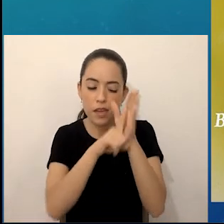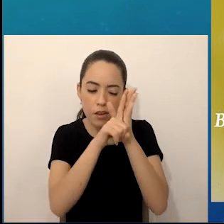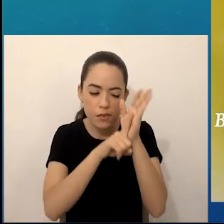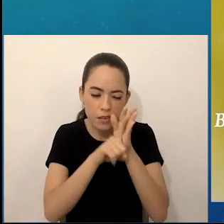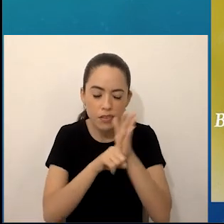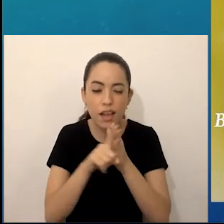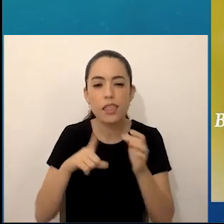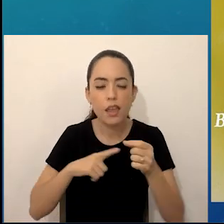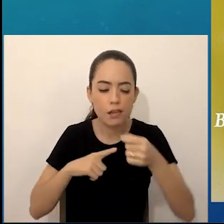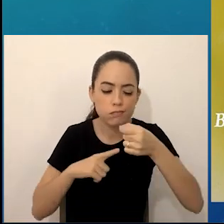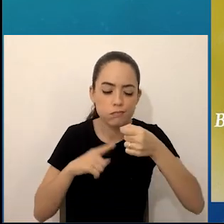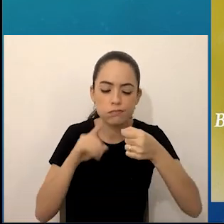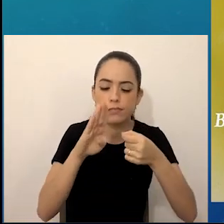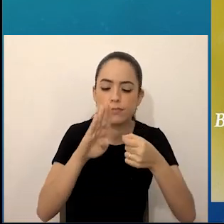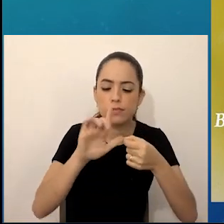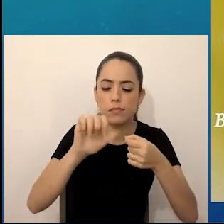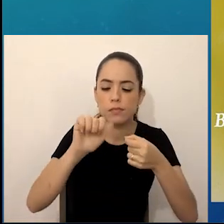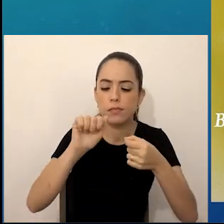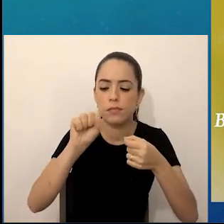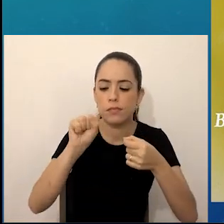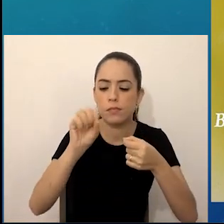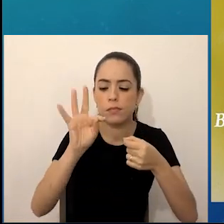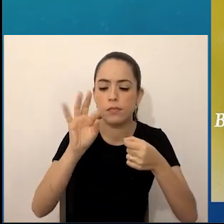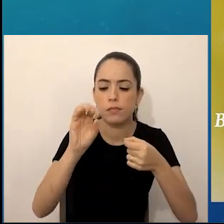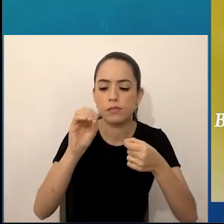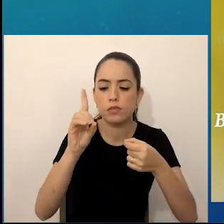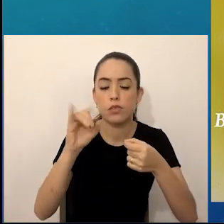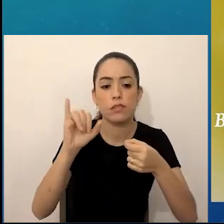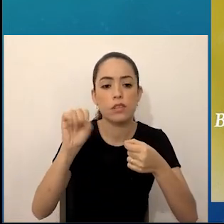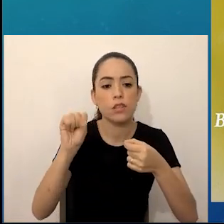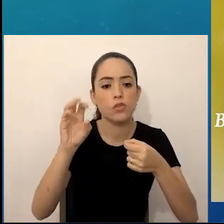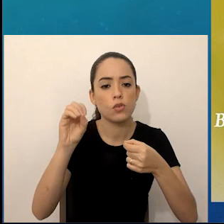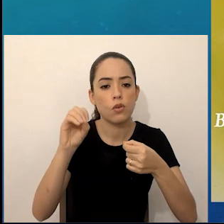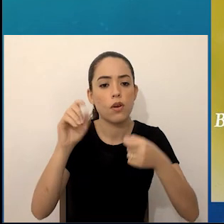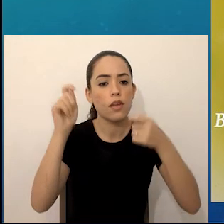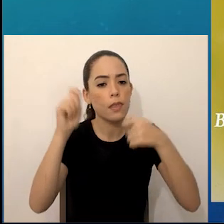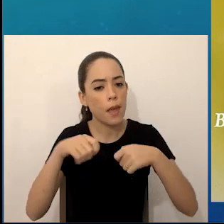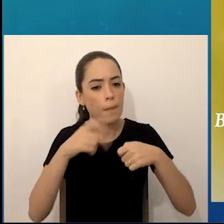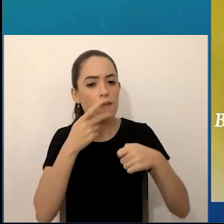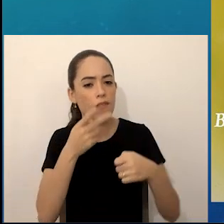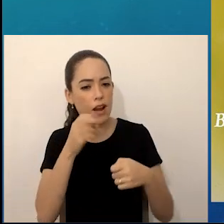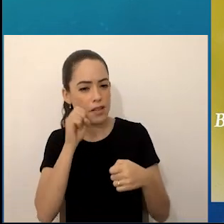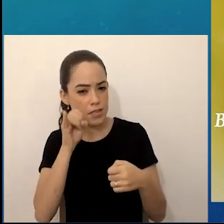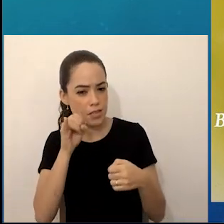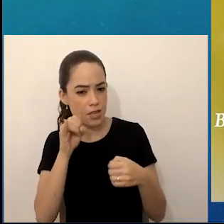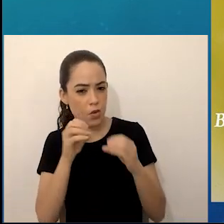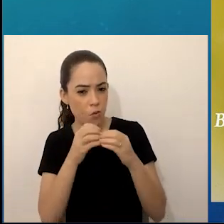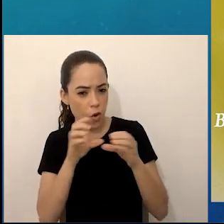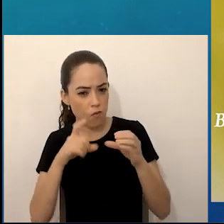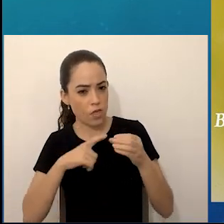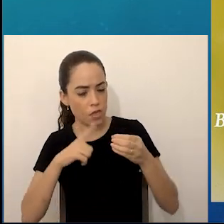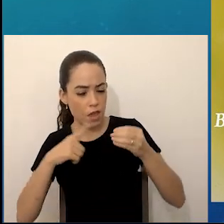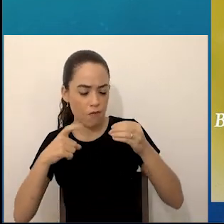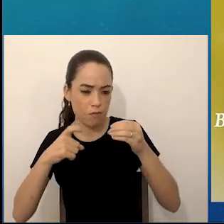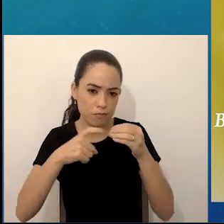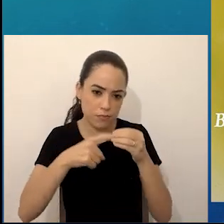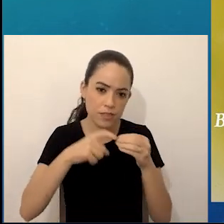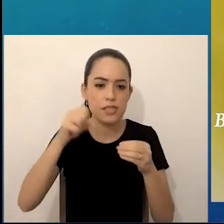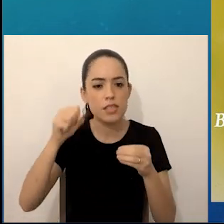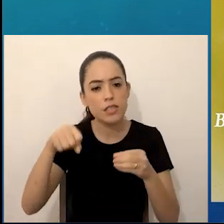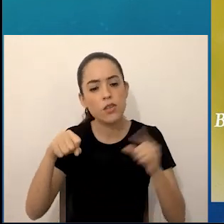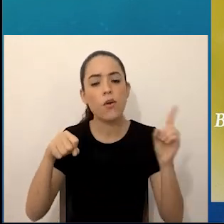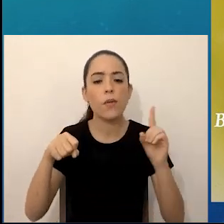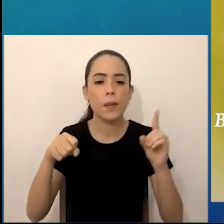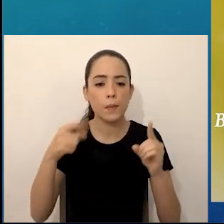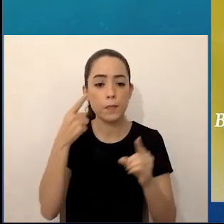do blastodisco define a fertilização ou não daquele ovo, conforme pode